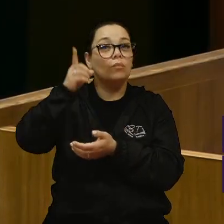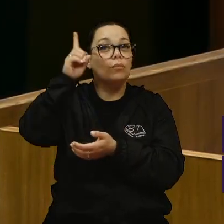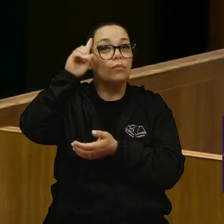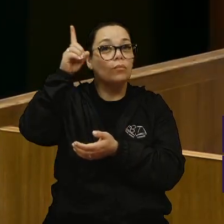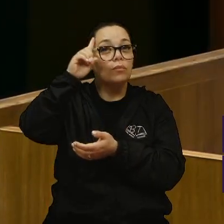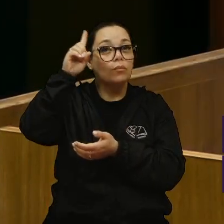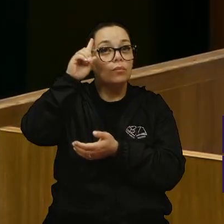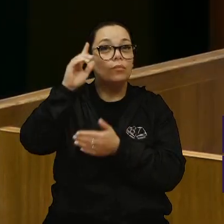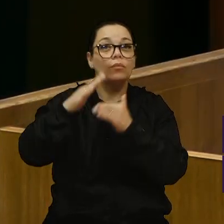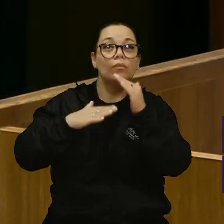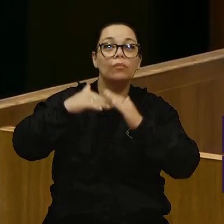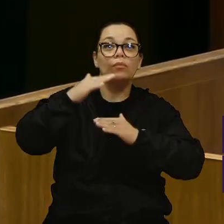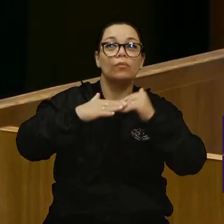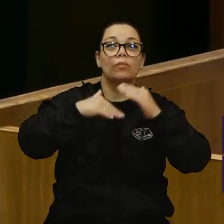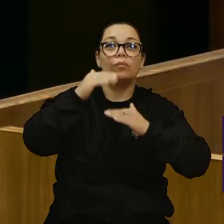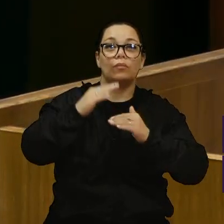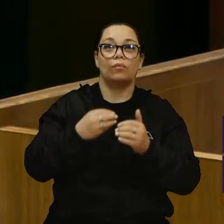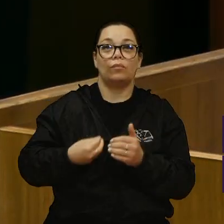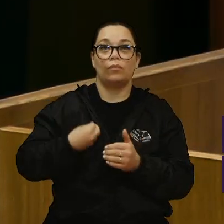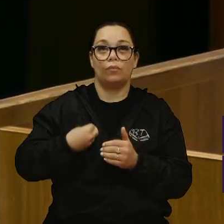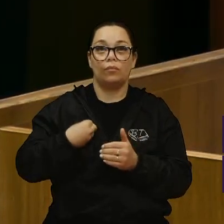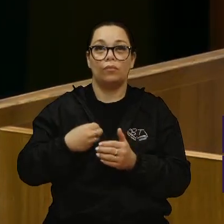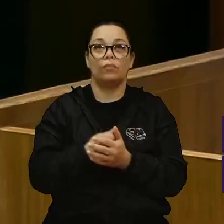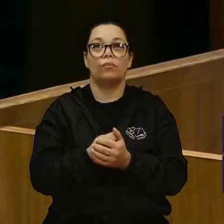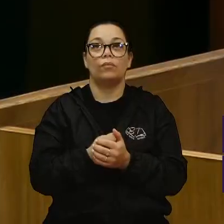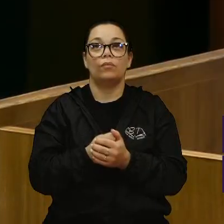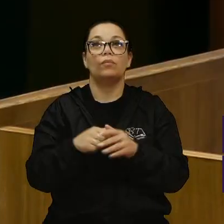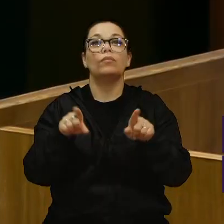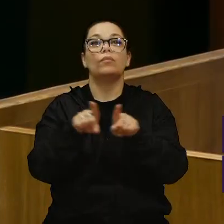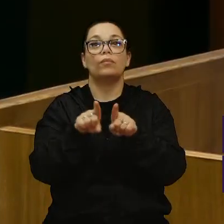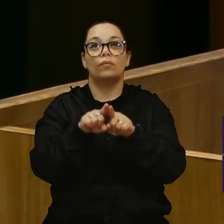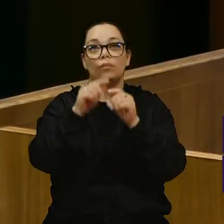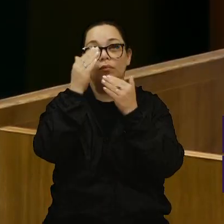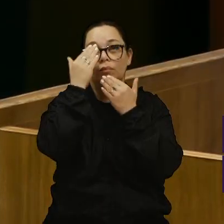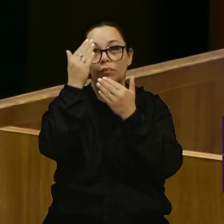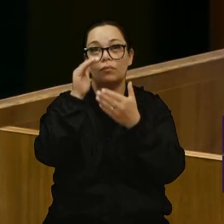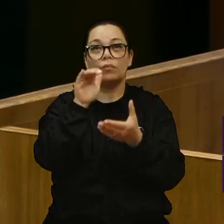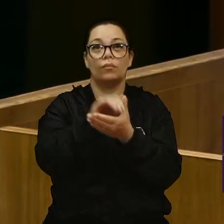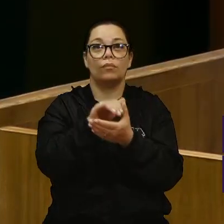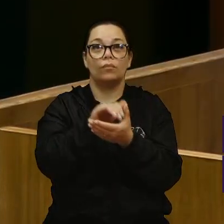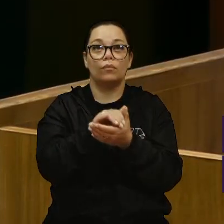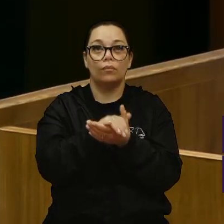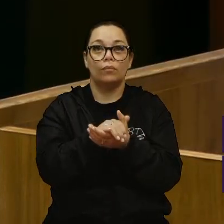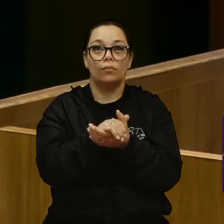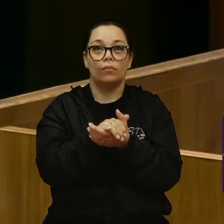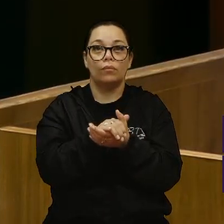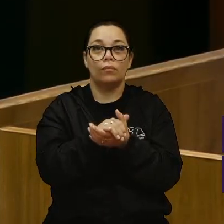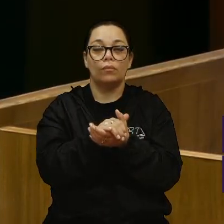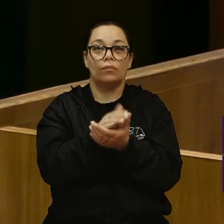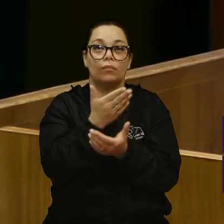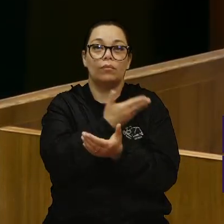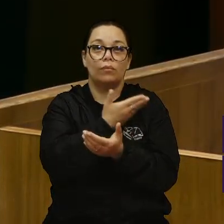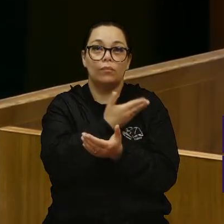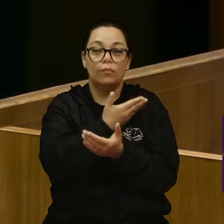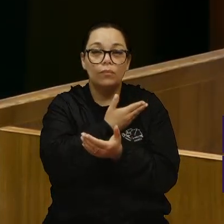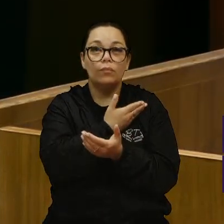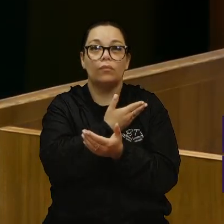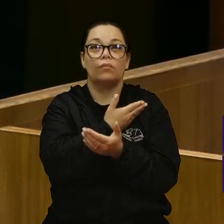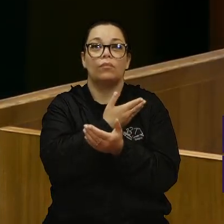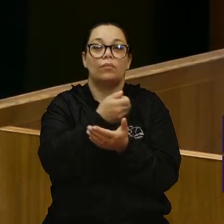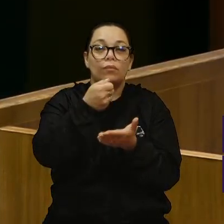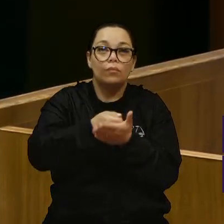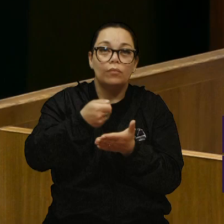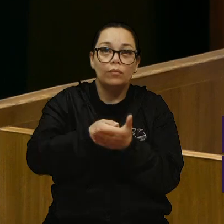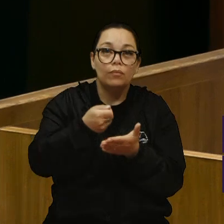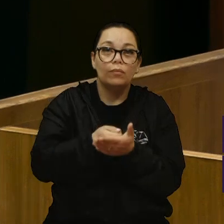cotidianamente para construí-la. Também queria agradecer ao meu marido, meu companheiro de vida e de